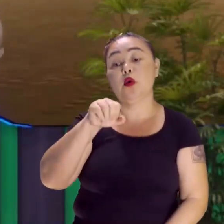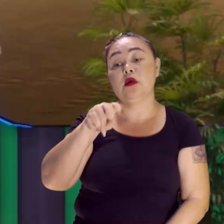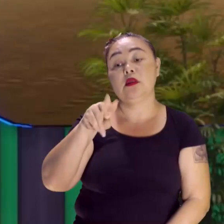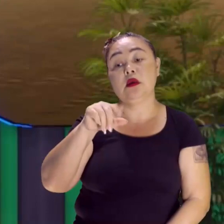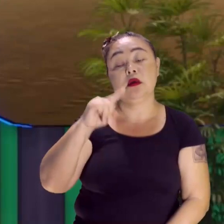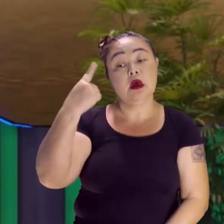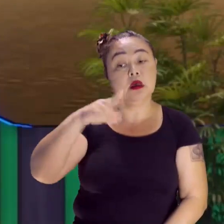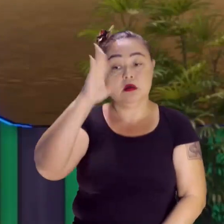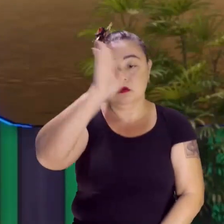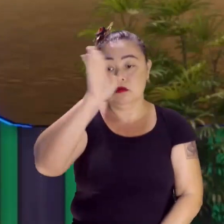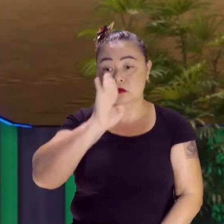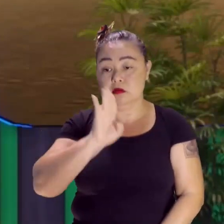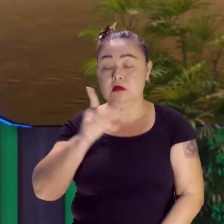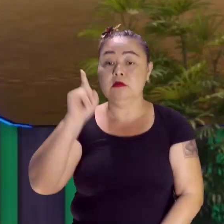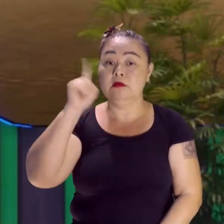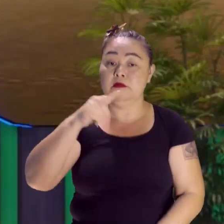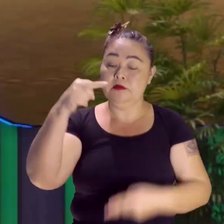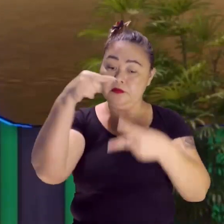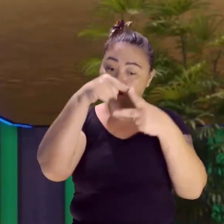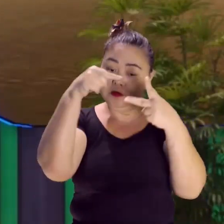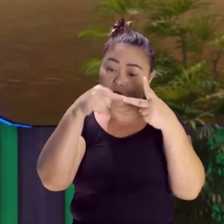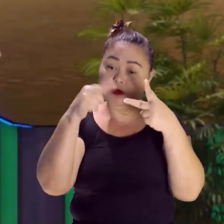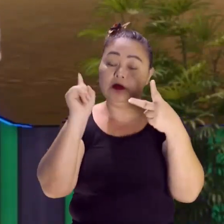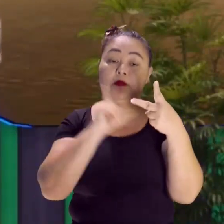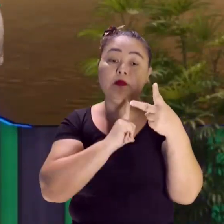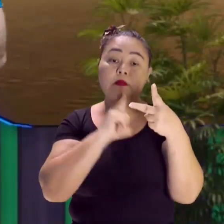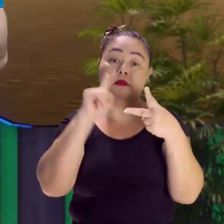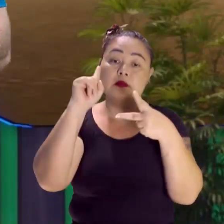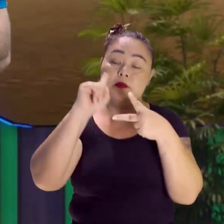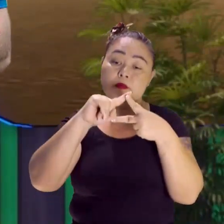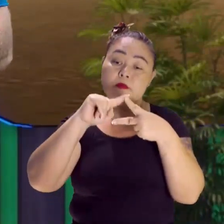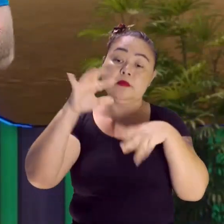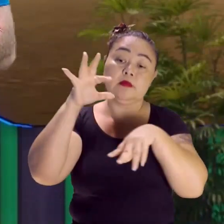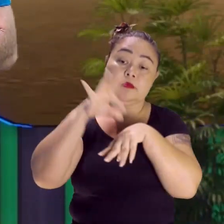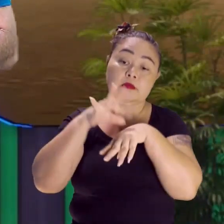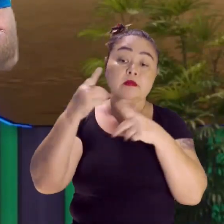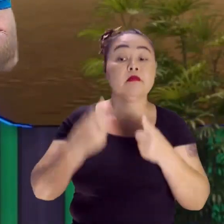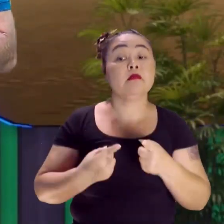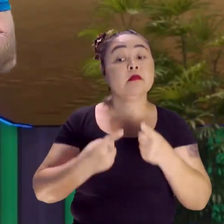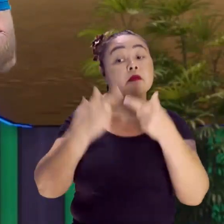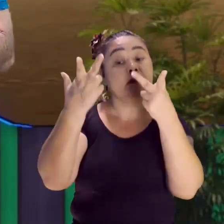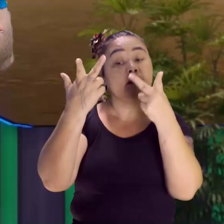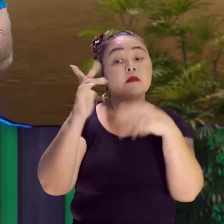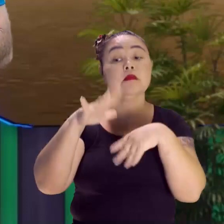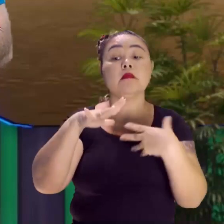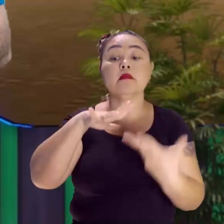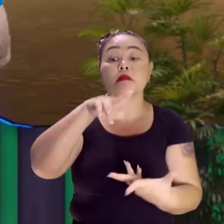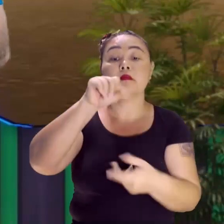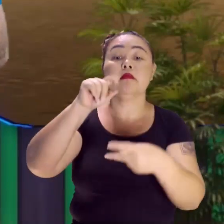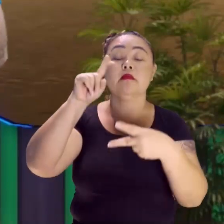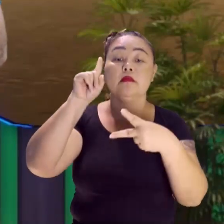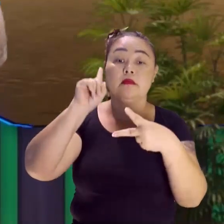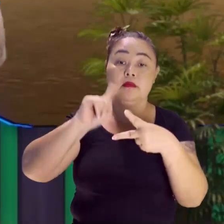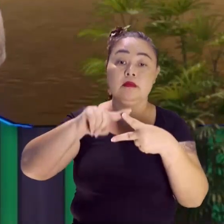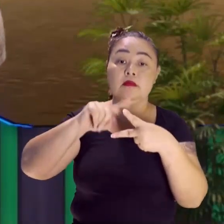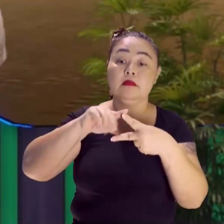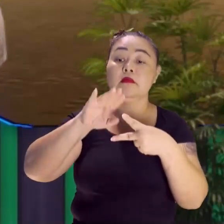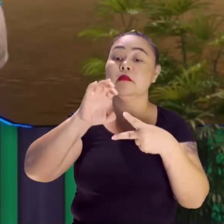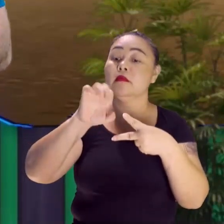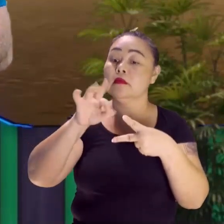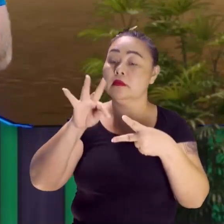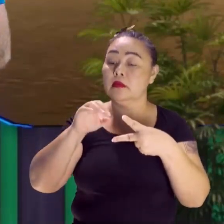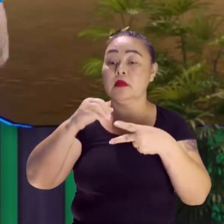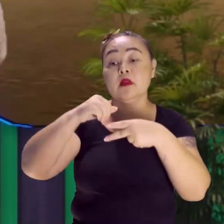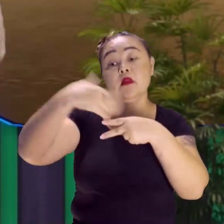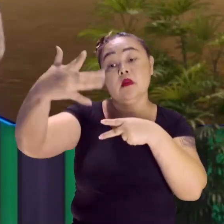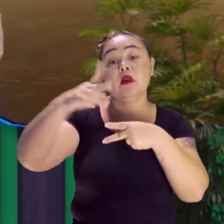aqui no Brasil quando a gente fala desses dois sistemas o da carne que o Brasil exporta vende para o mundo é o sistema extensivo